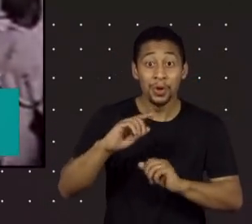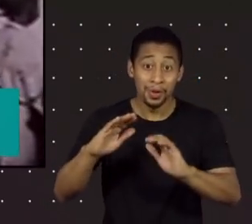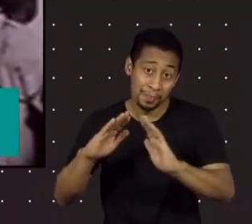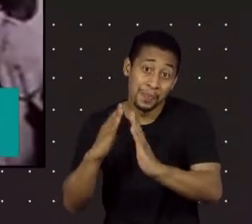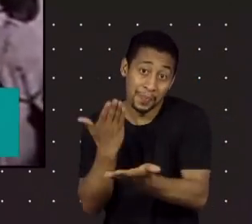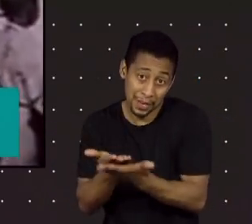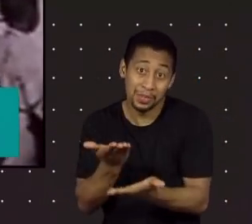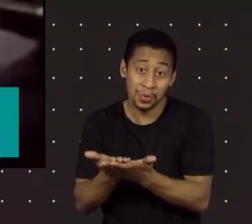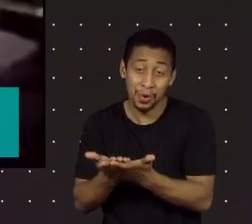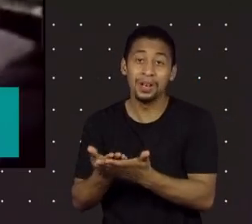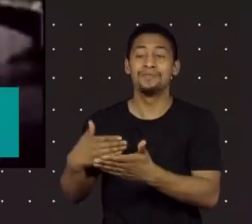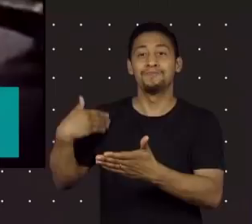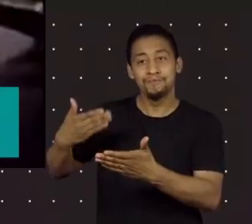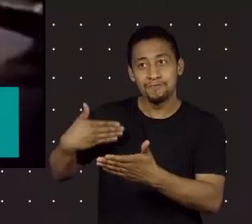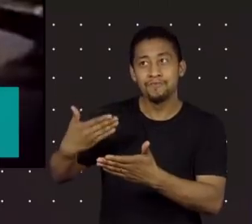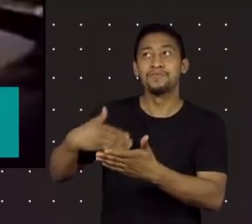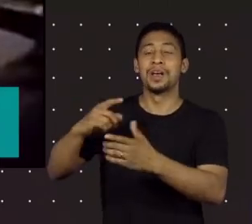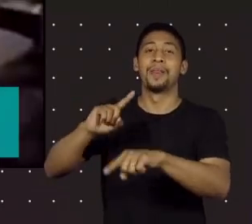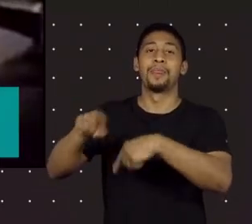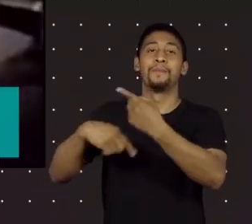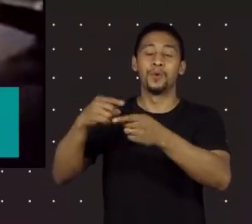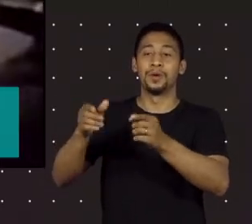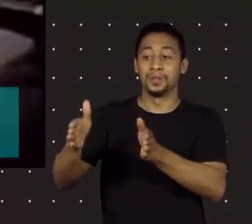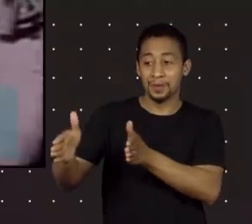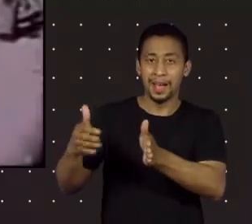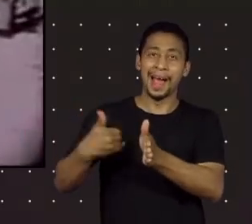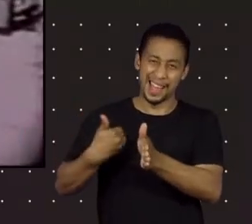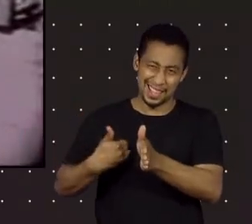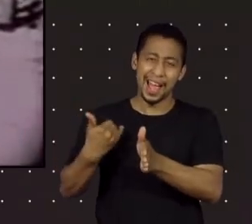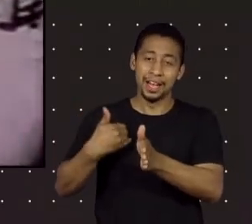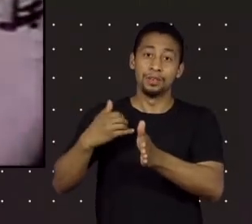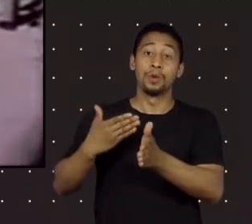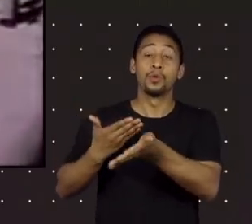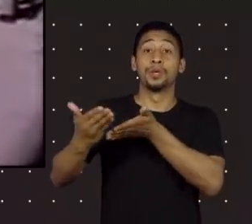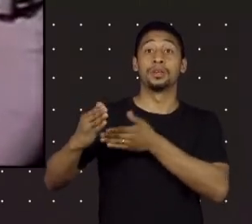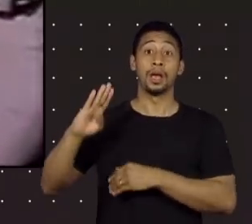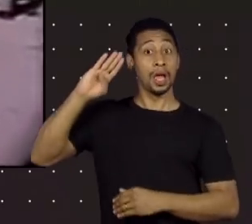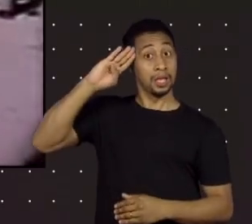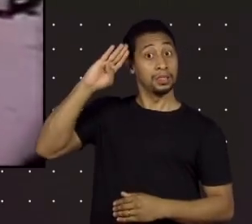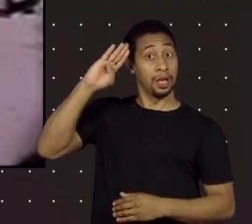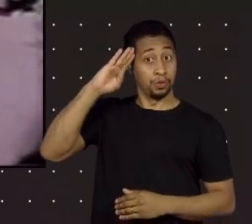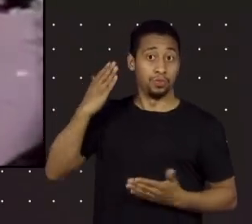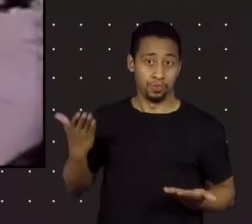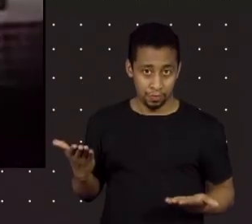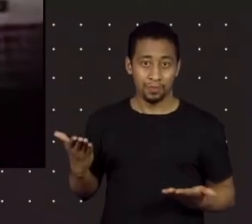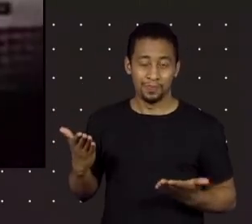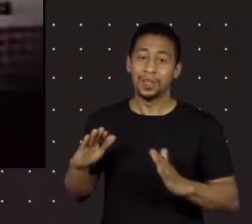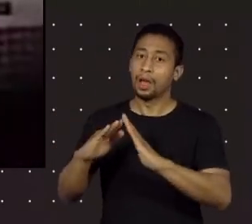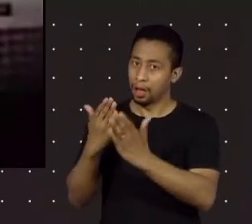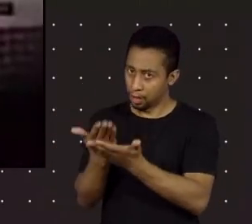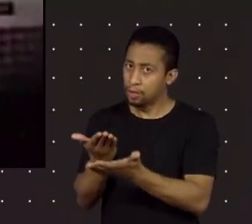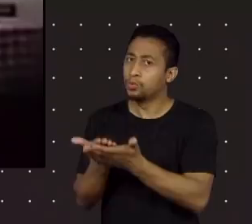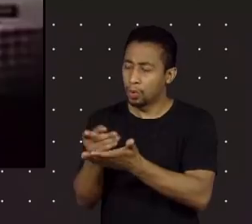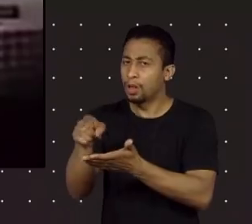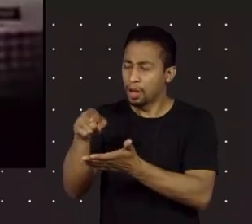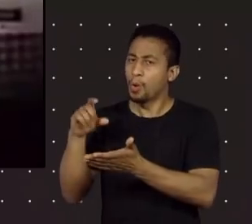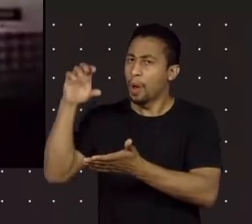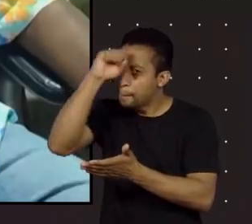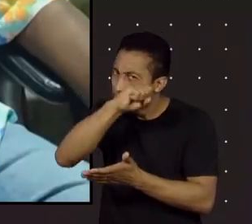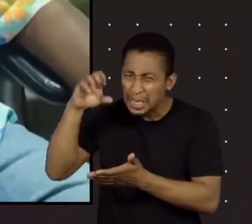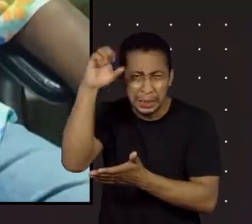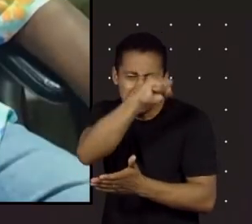até chegar a época do Exército. E fiquei nessa escola, era um colégio interno, né? Aprendi muito no colégio interno,